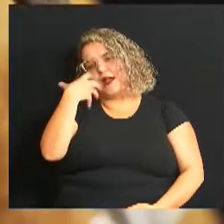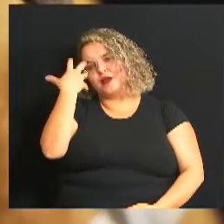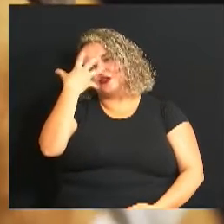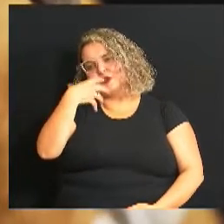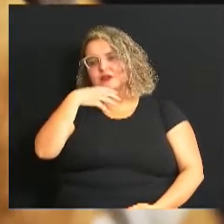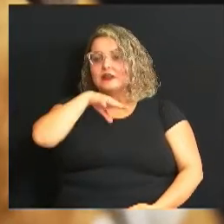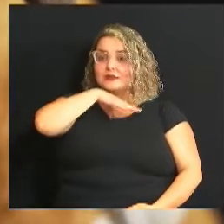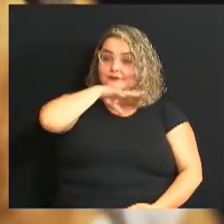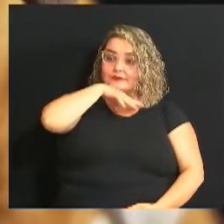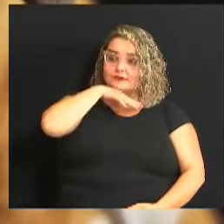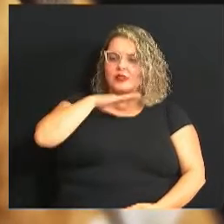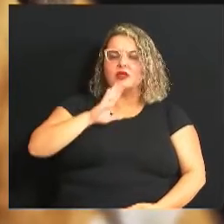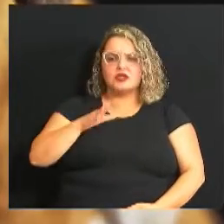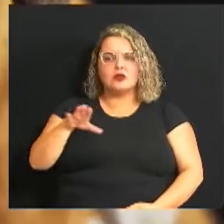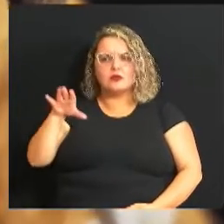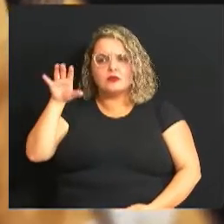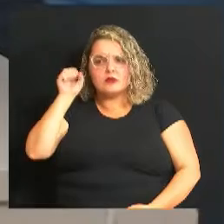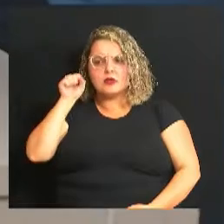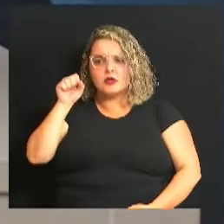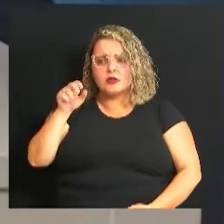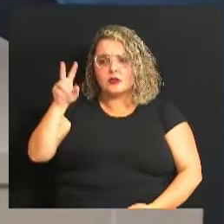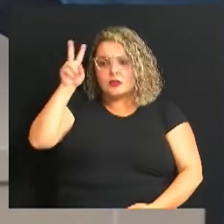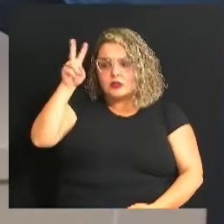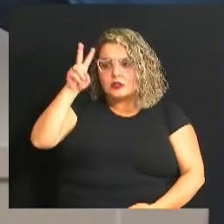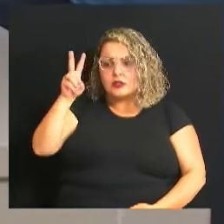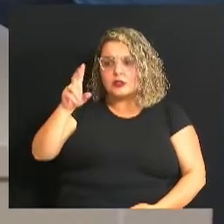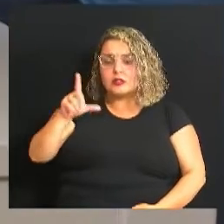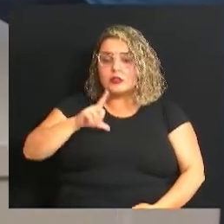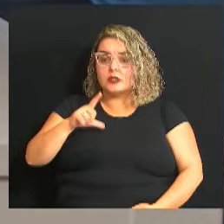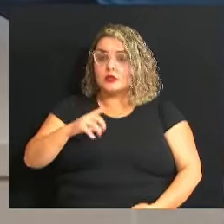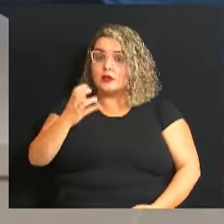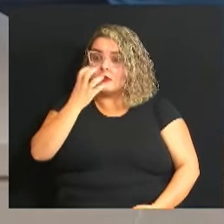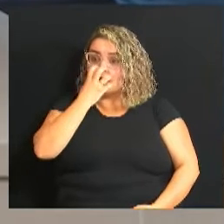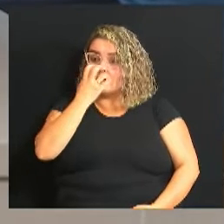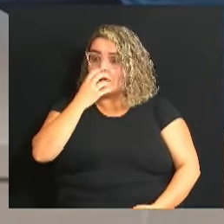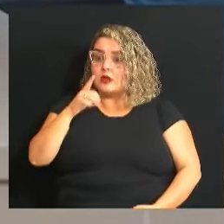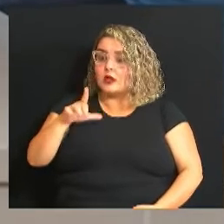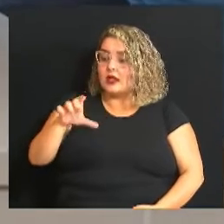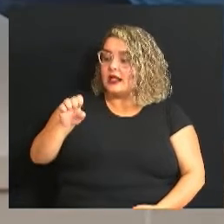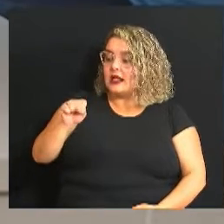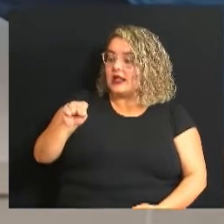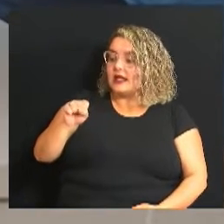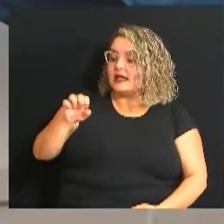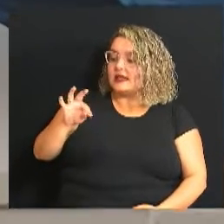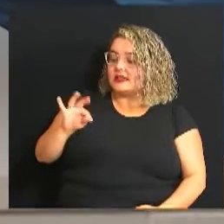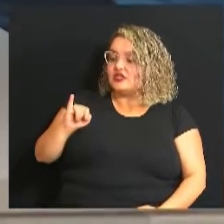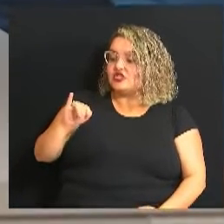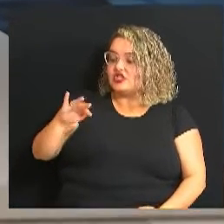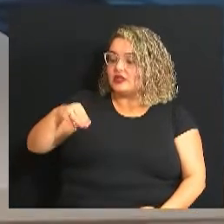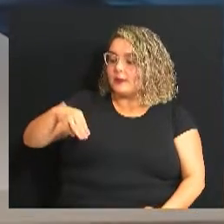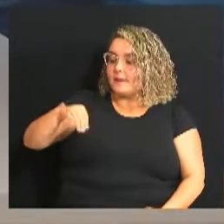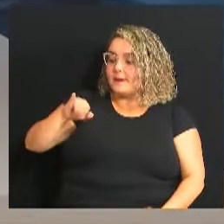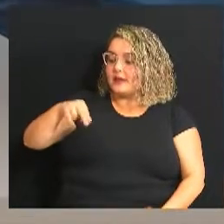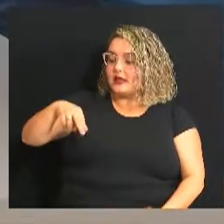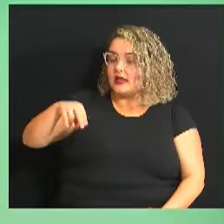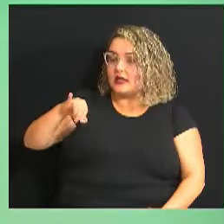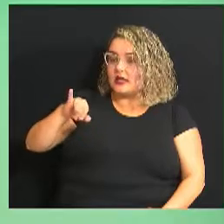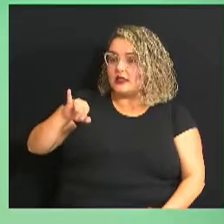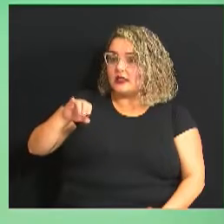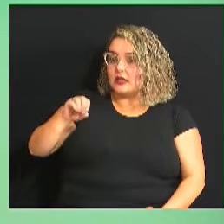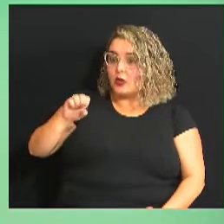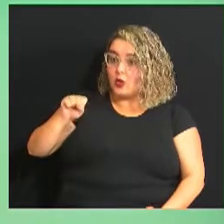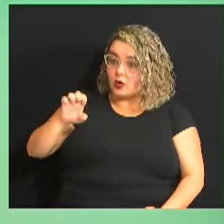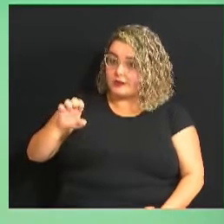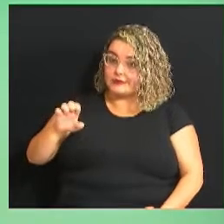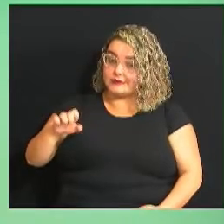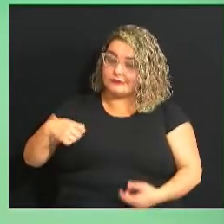já deve ter ouvido a história de alguém que teve um cachorro com leishmaniose e teve que sacrificar o animal.